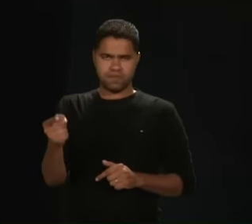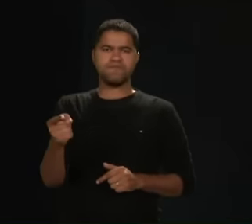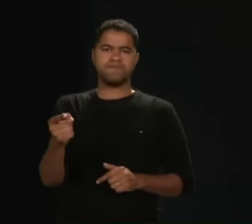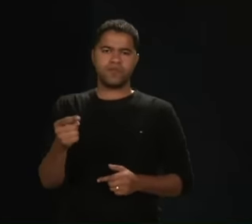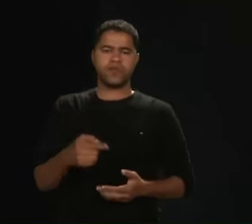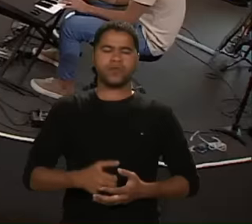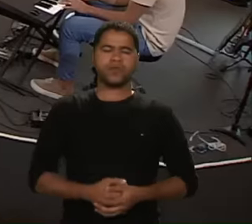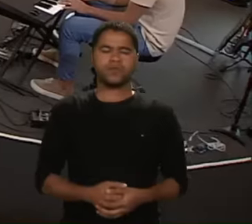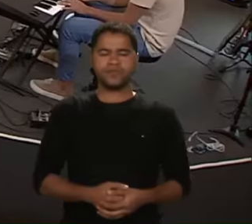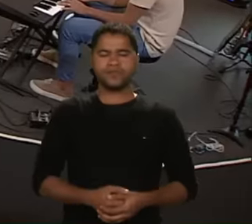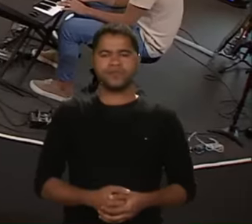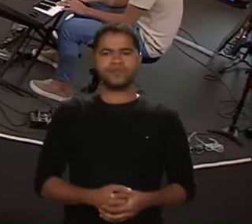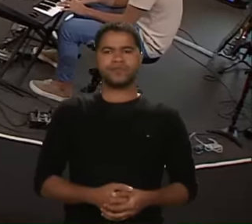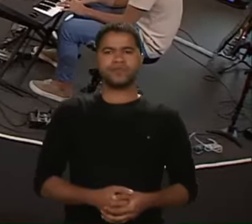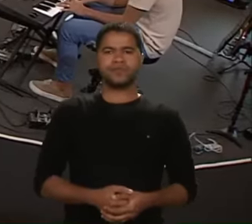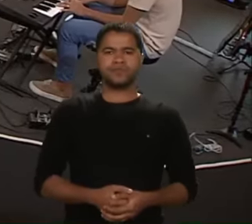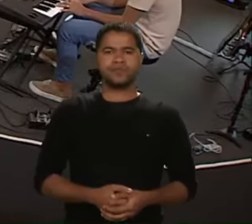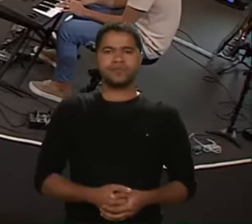187 mil.